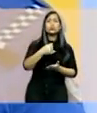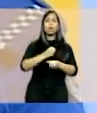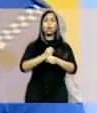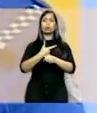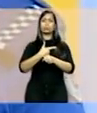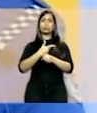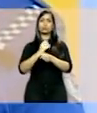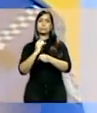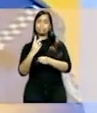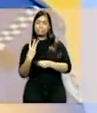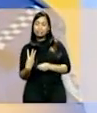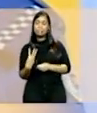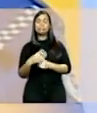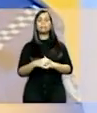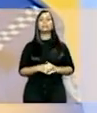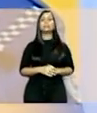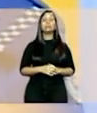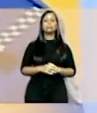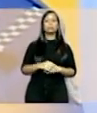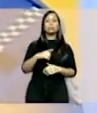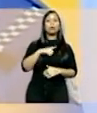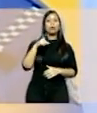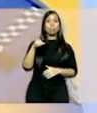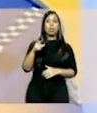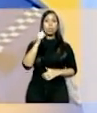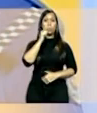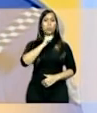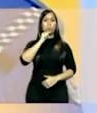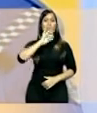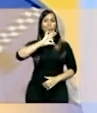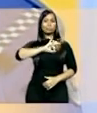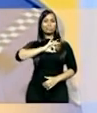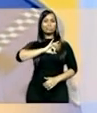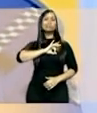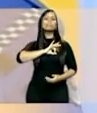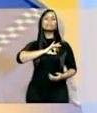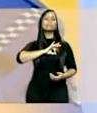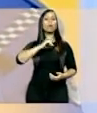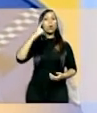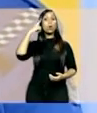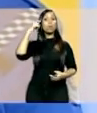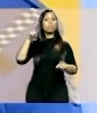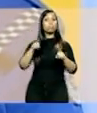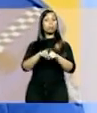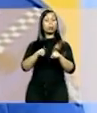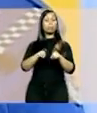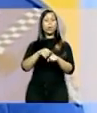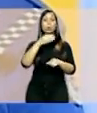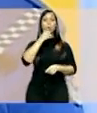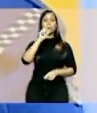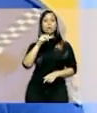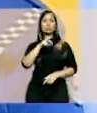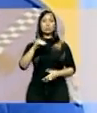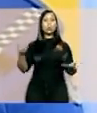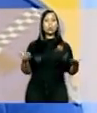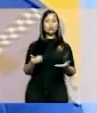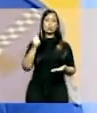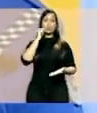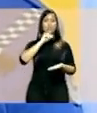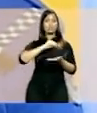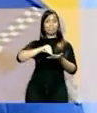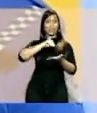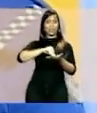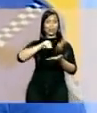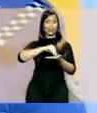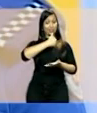Foi idealizado pela, então, Major Helena e Coronel Azor. Hoje a Coronel Helena é a secretária-chefe da Casa